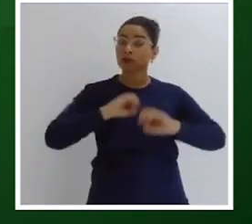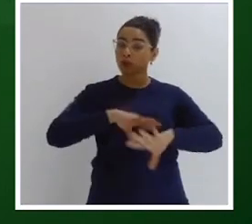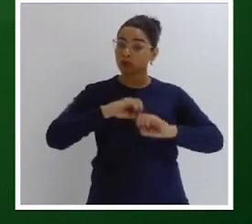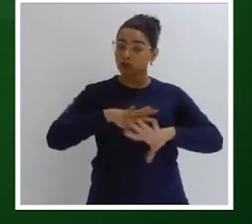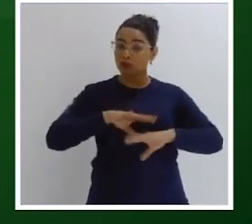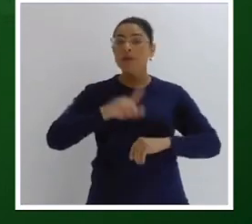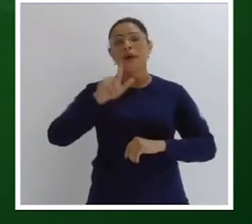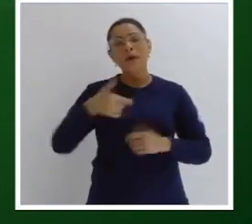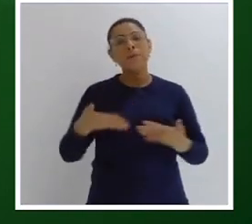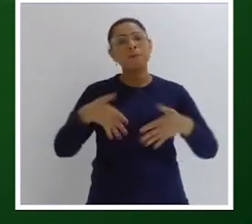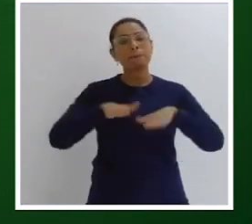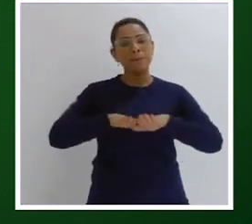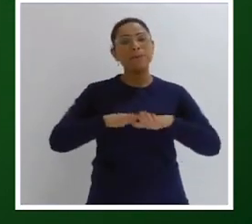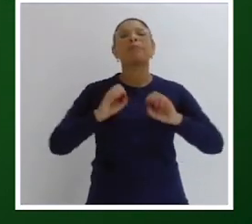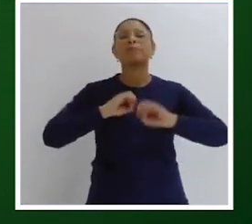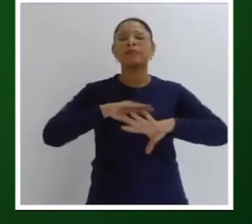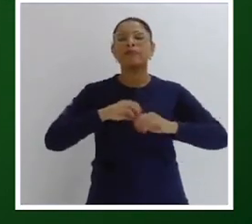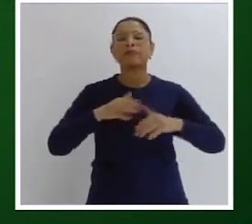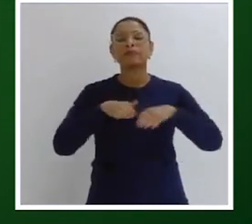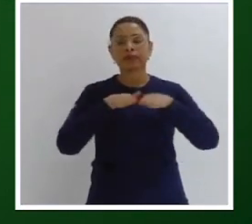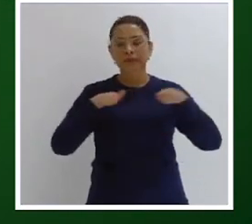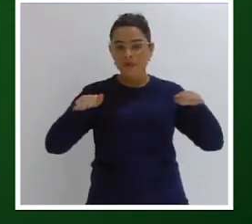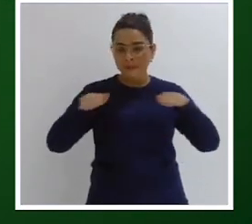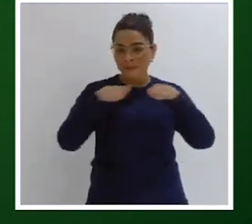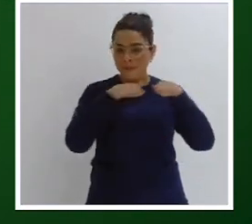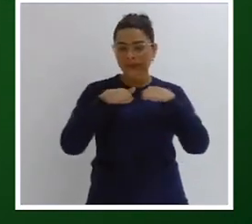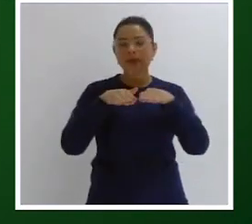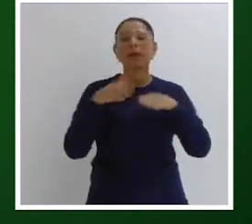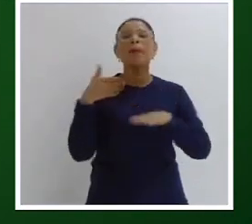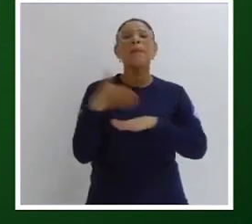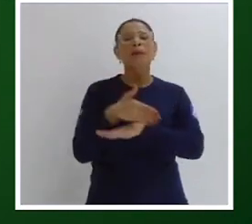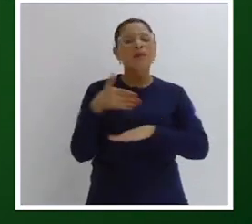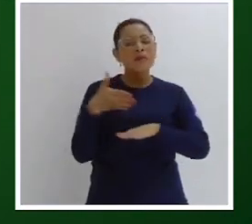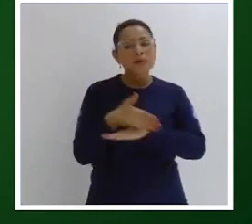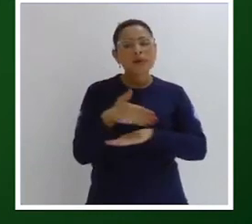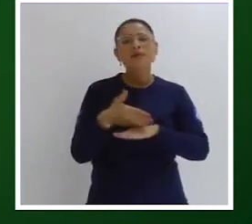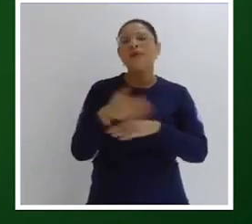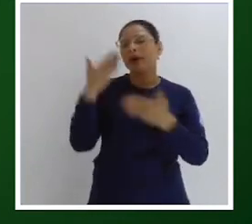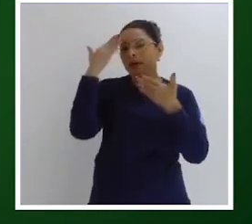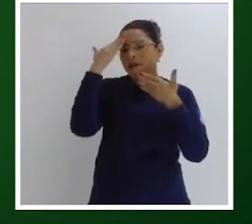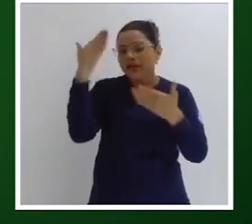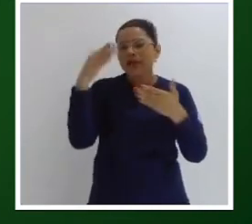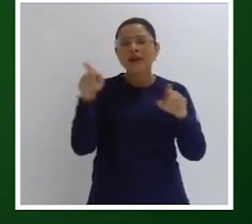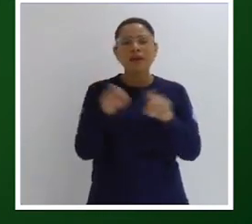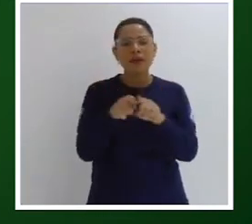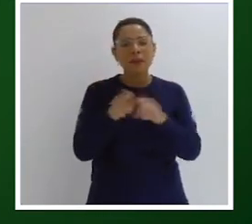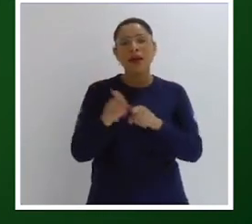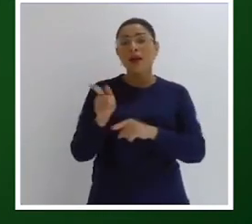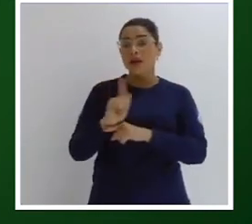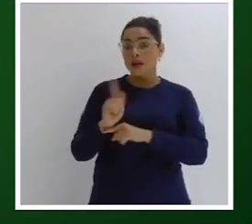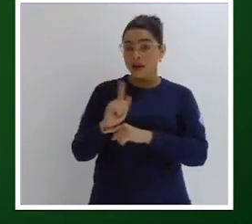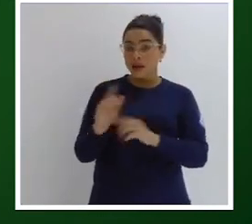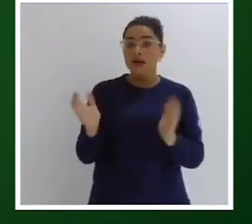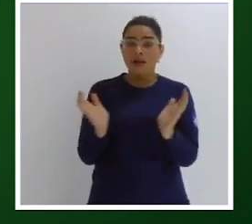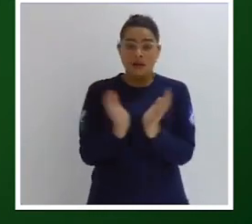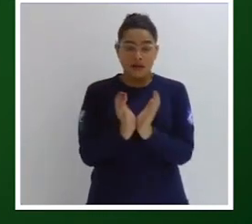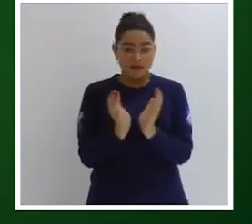Equidade quero agradecer a participação das equipes escolares né de Guararema